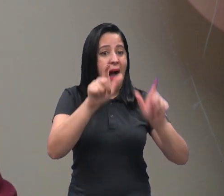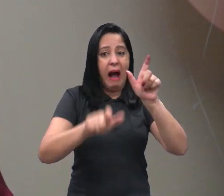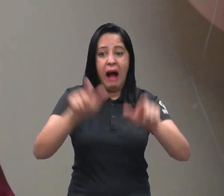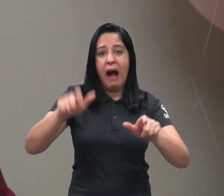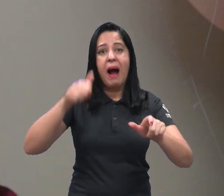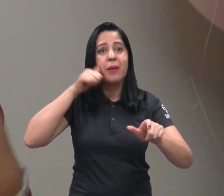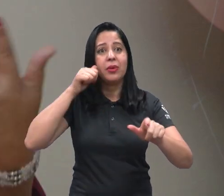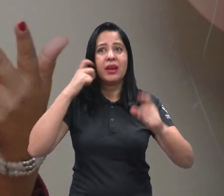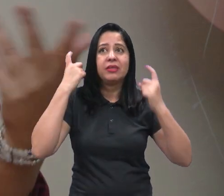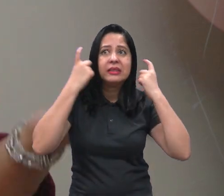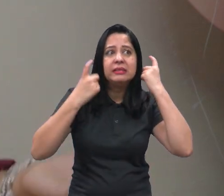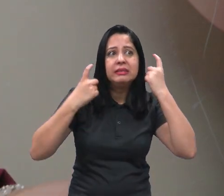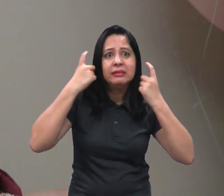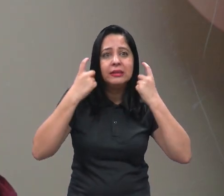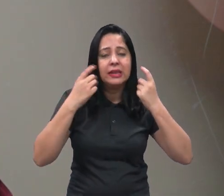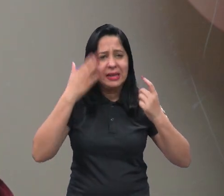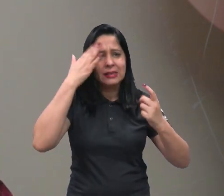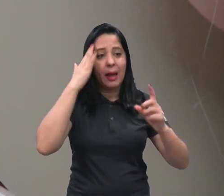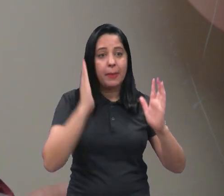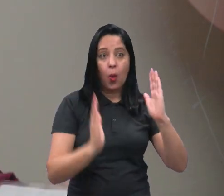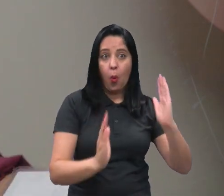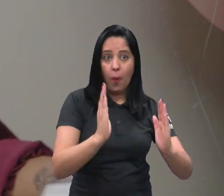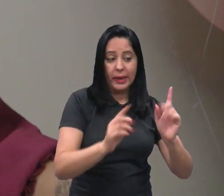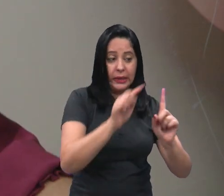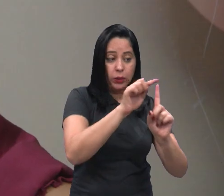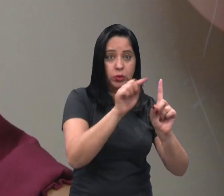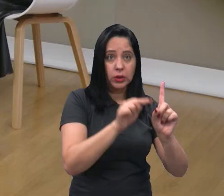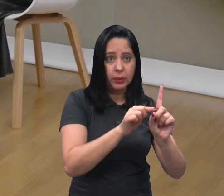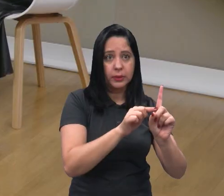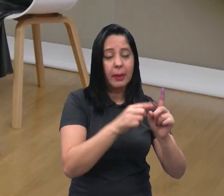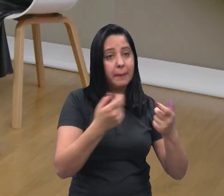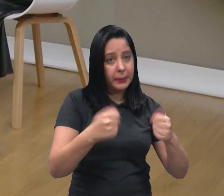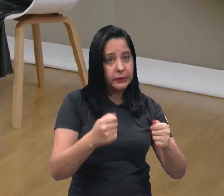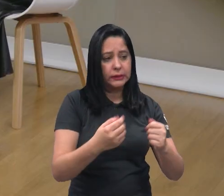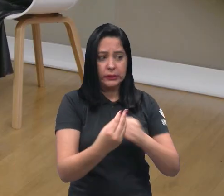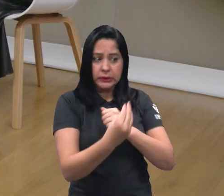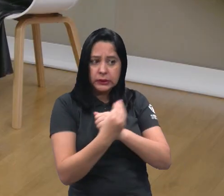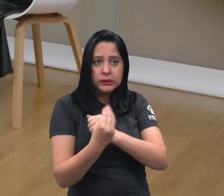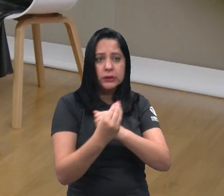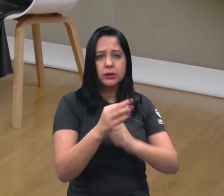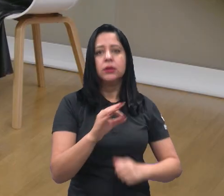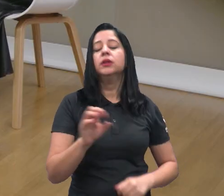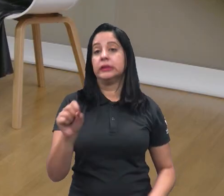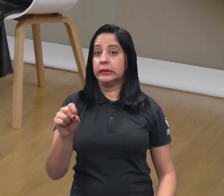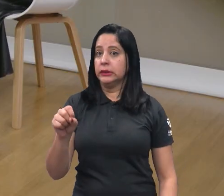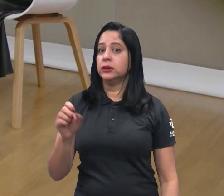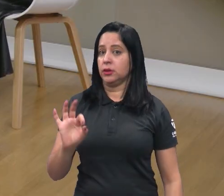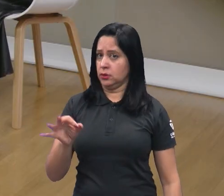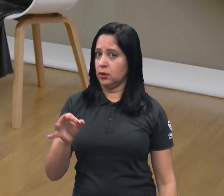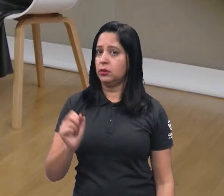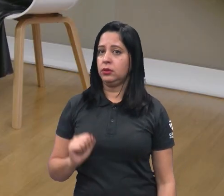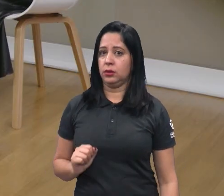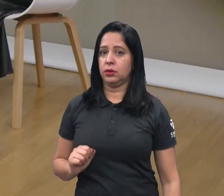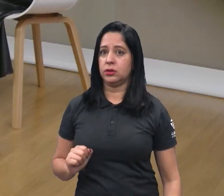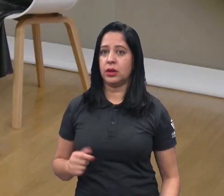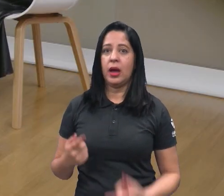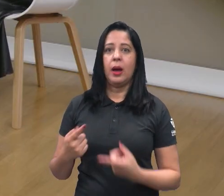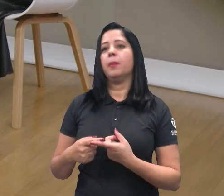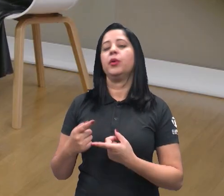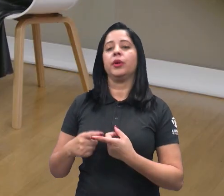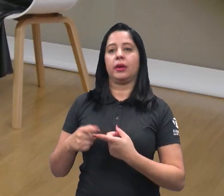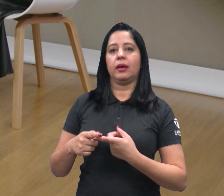durante a gestação, antes mesmo desse bebê chegar. Sim, com certeza, é muito importante. Porque a